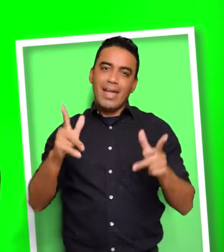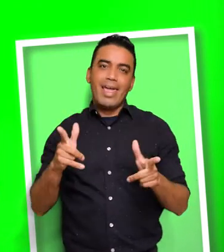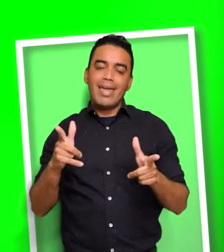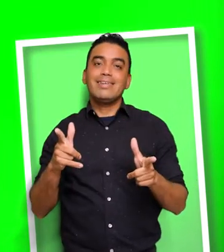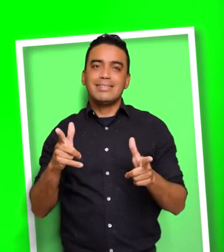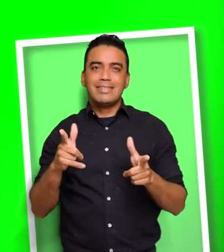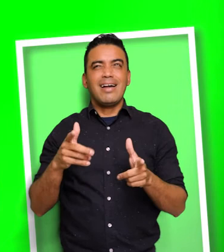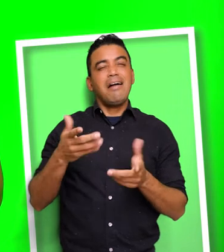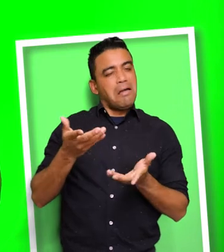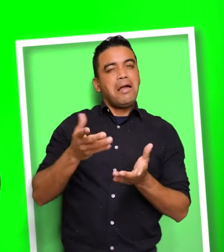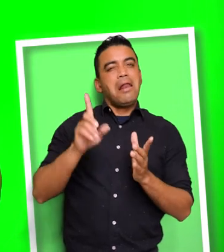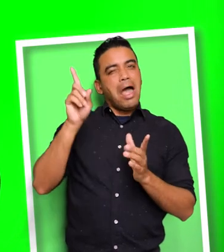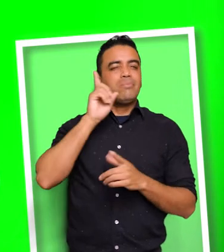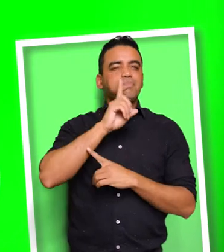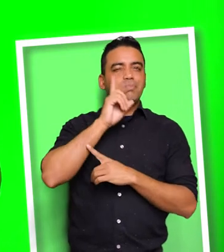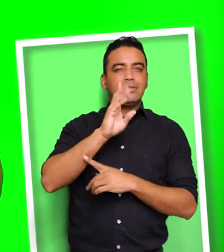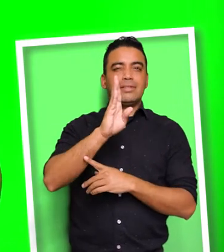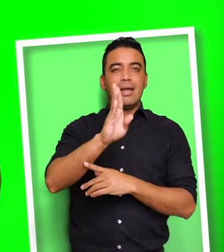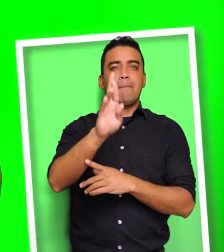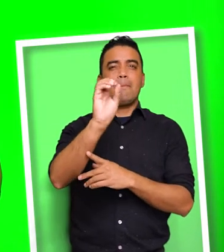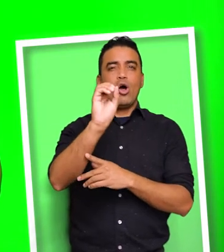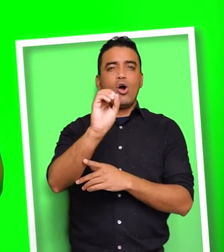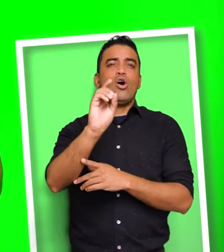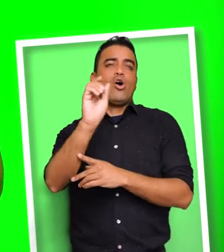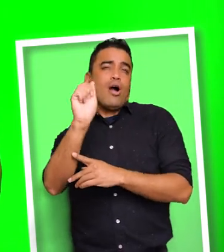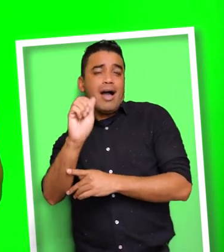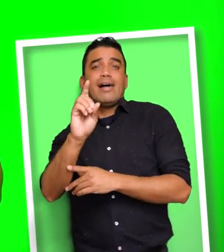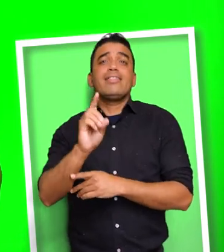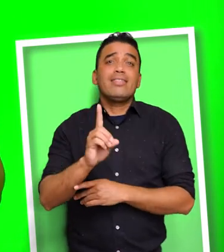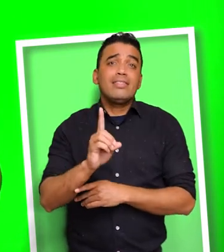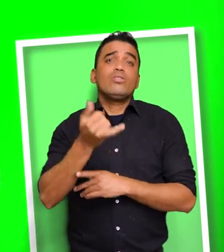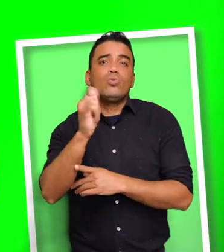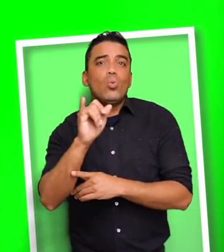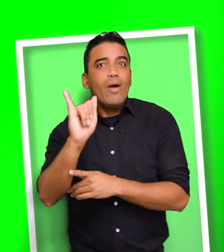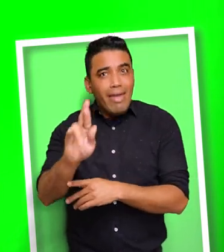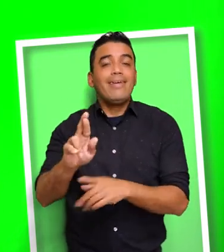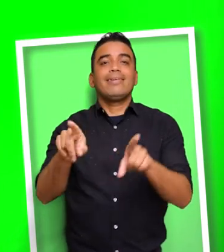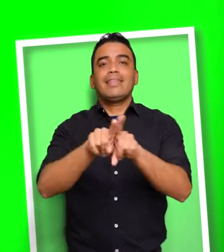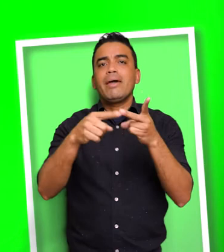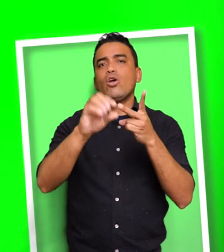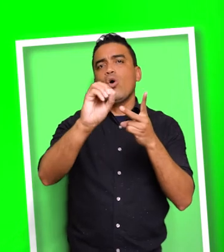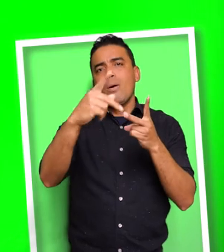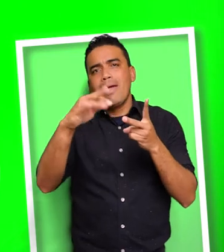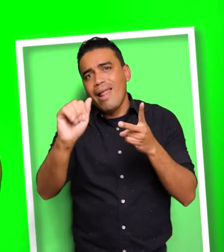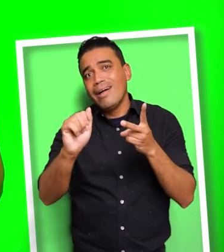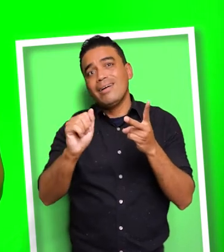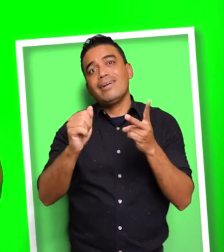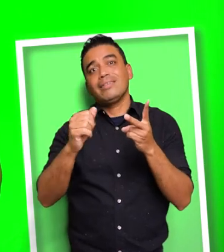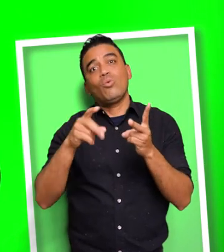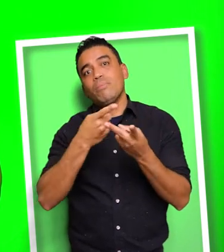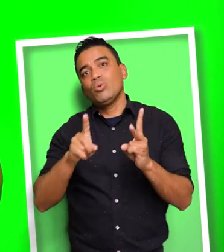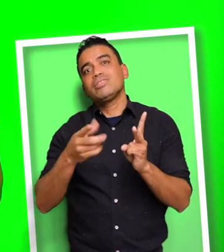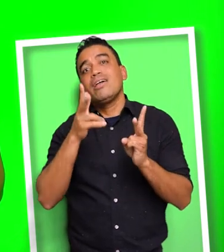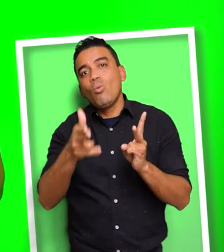de muitos dos musicais da Broadway e também da ópera, né? Onde a música tem função quase de texto. É isso que